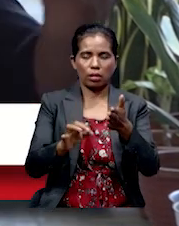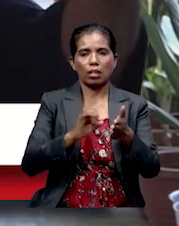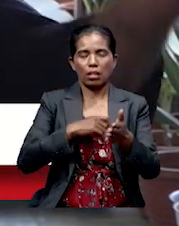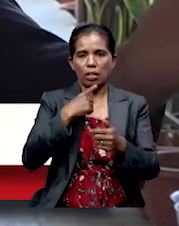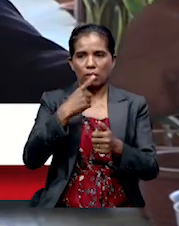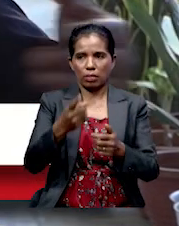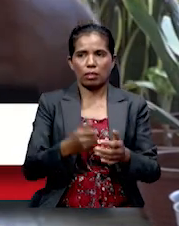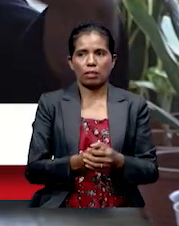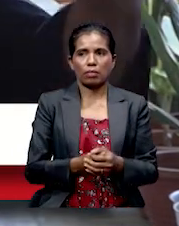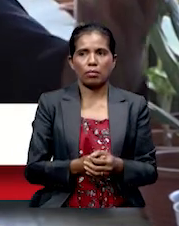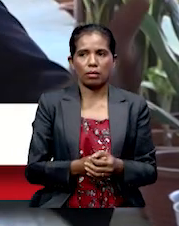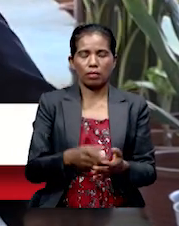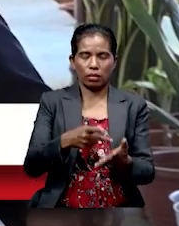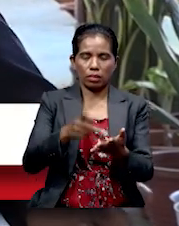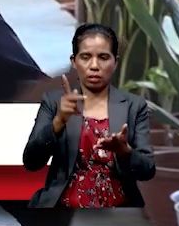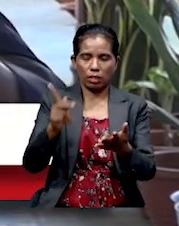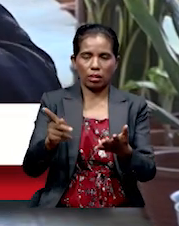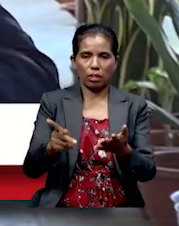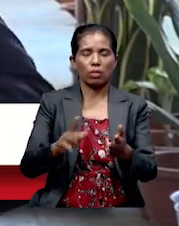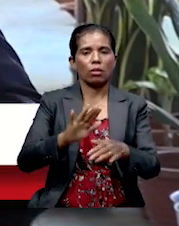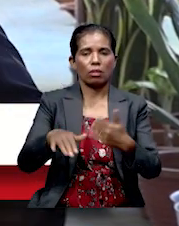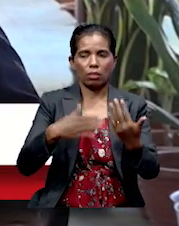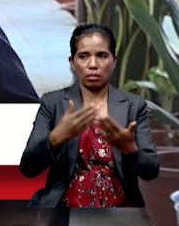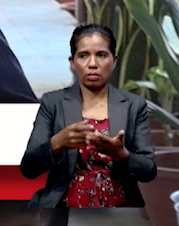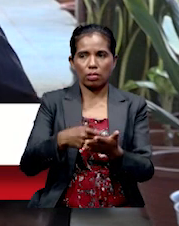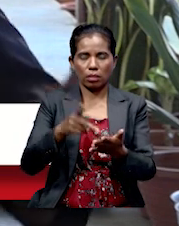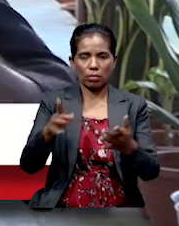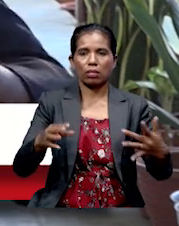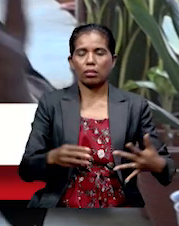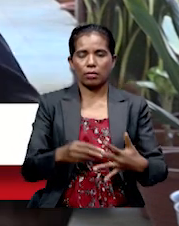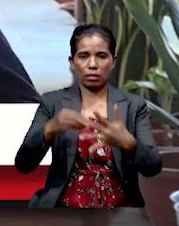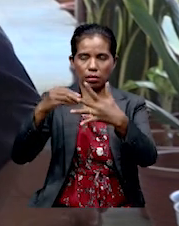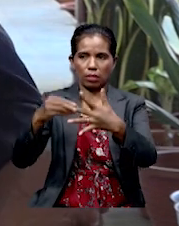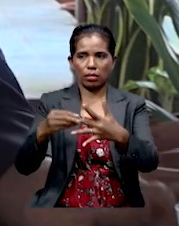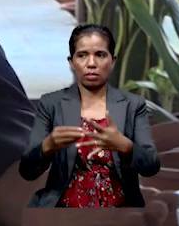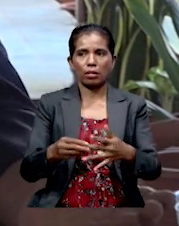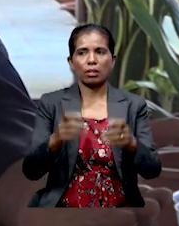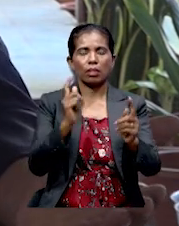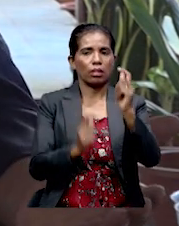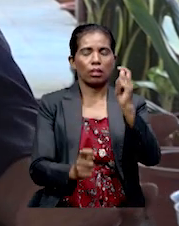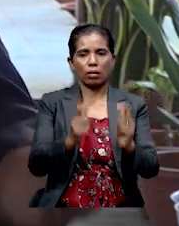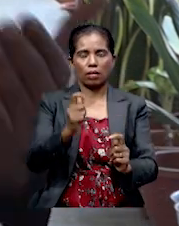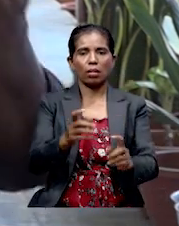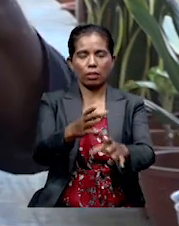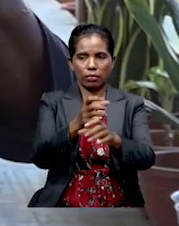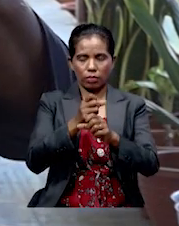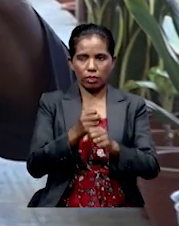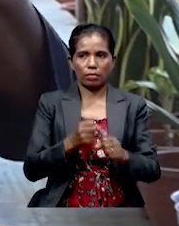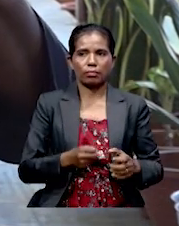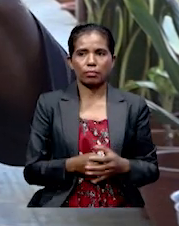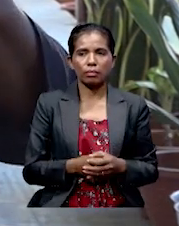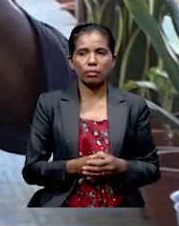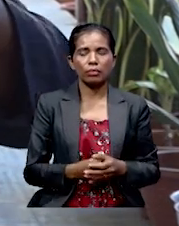medo. Pressuposto geral ou pressuposto especial. Então, ainda né, tribunal cotir. Neve,